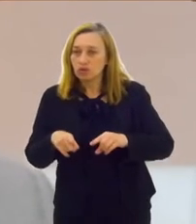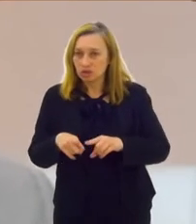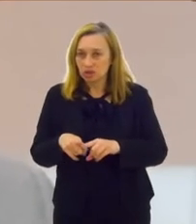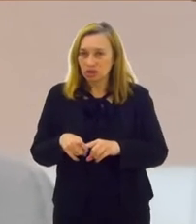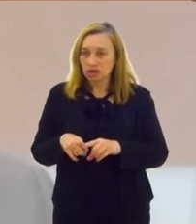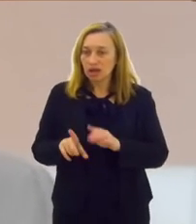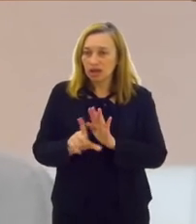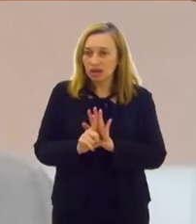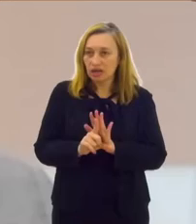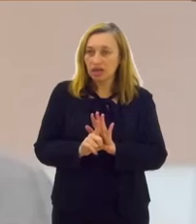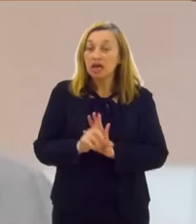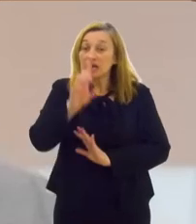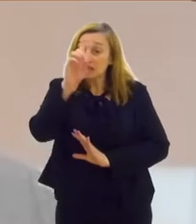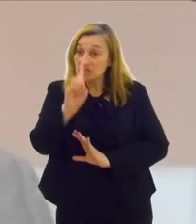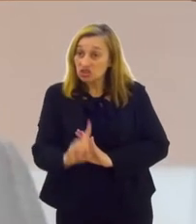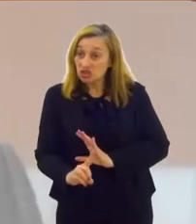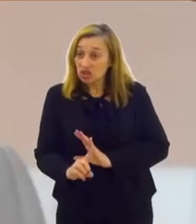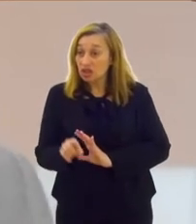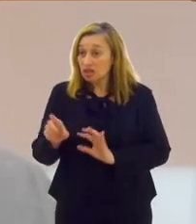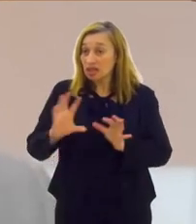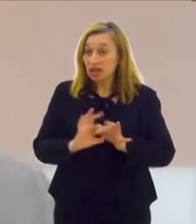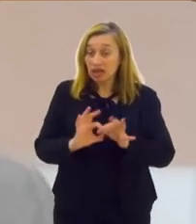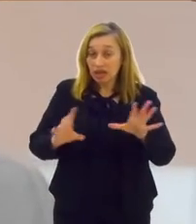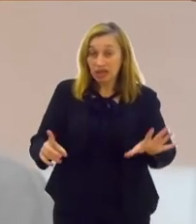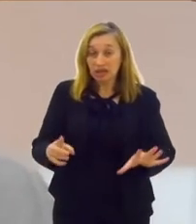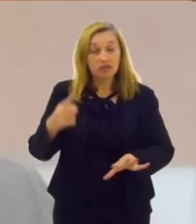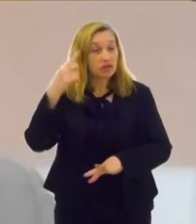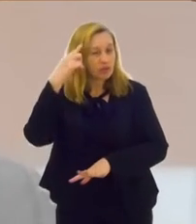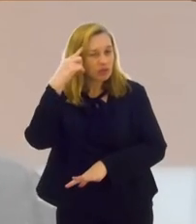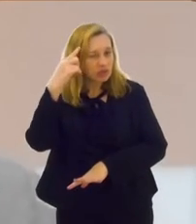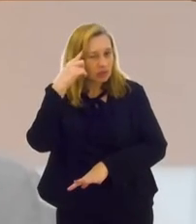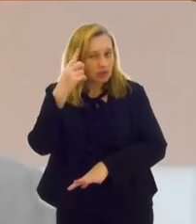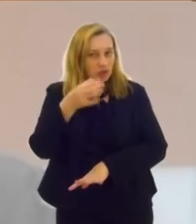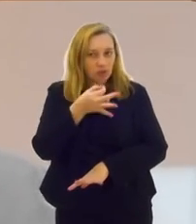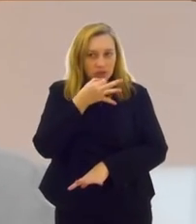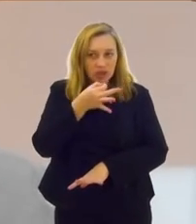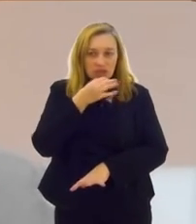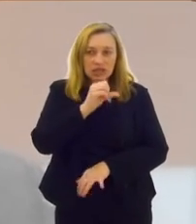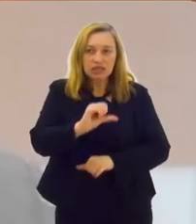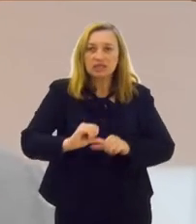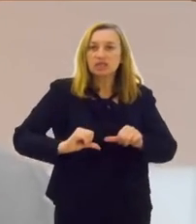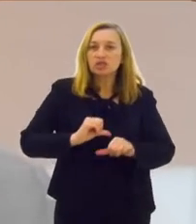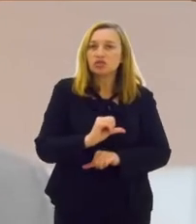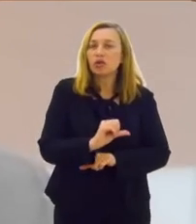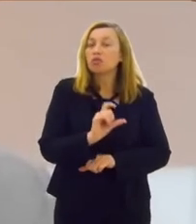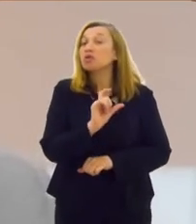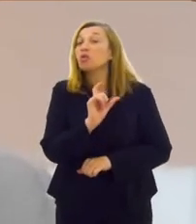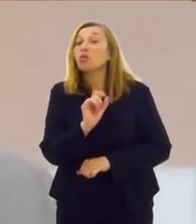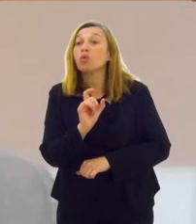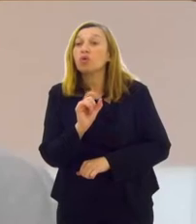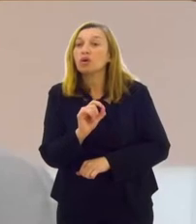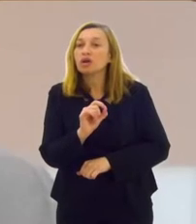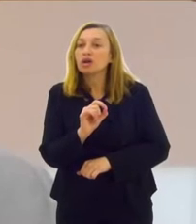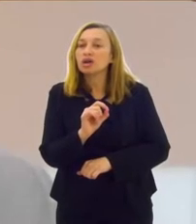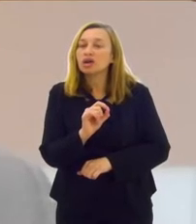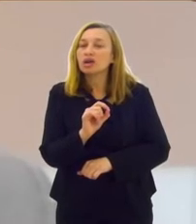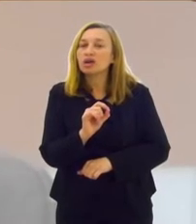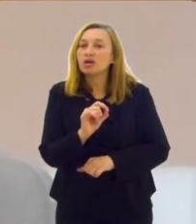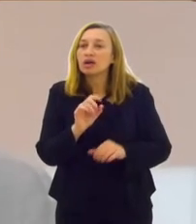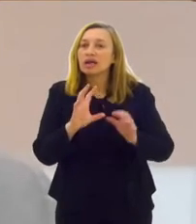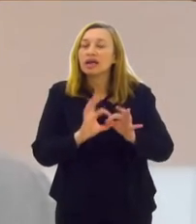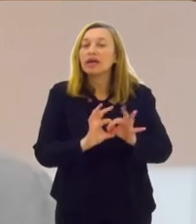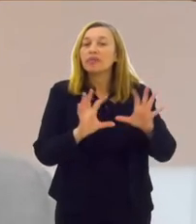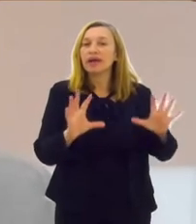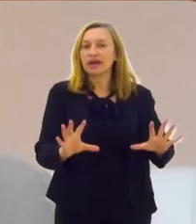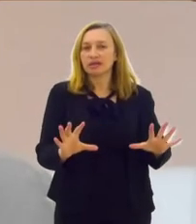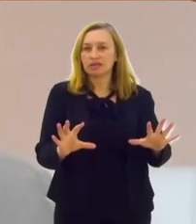Ou seja, que esse direito à livre manifestação do pensamento se transmude em uma carta